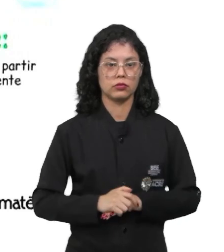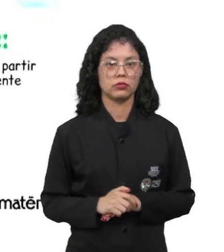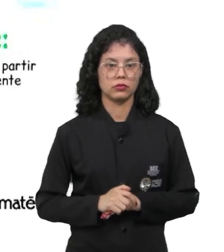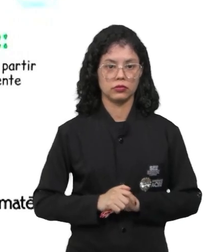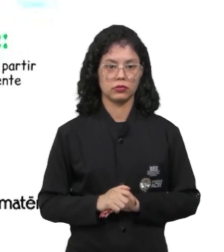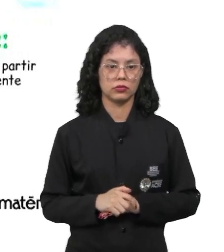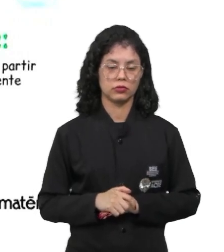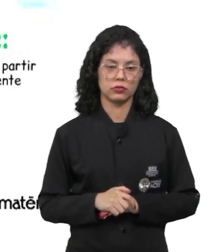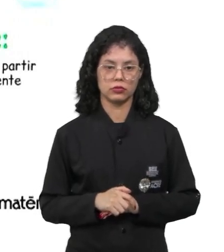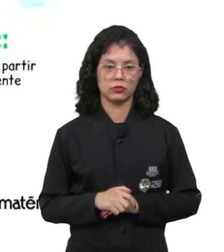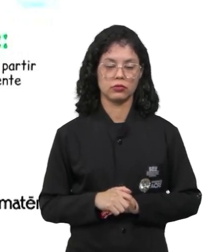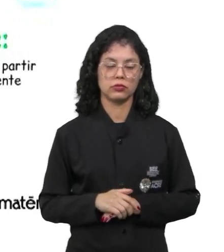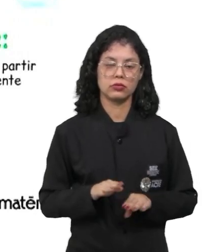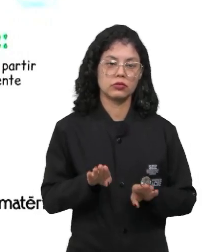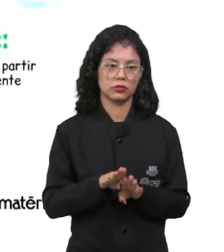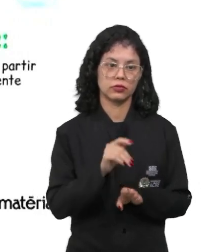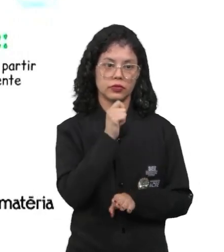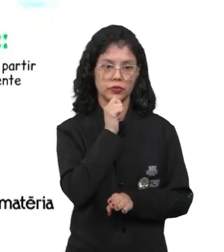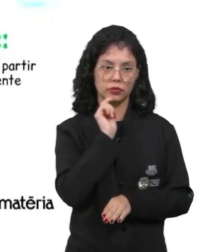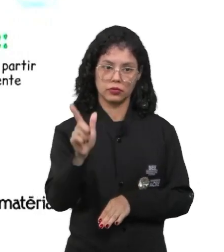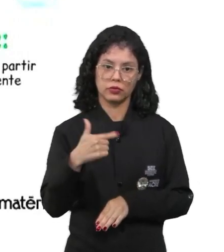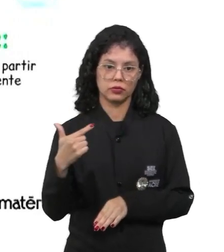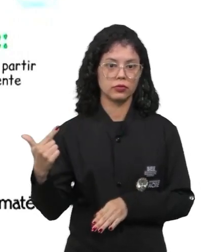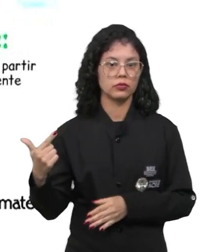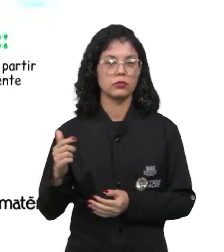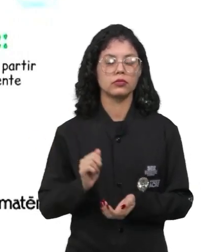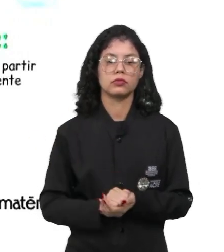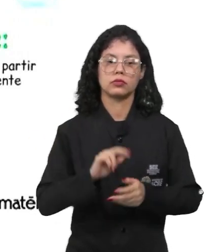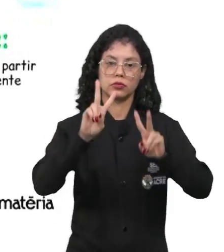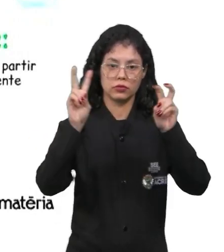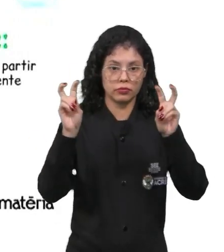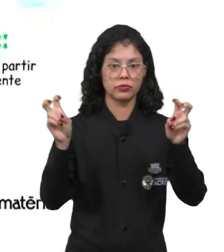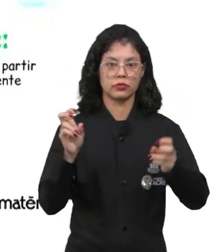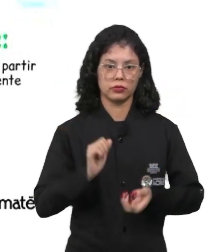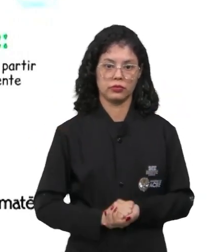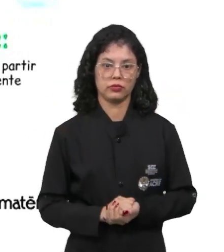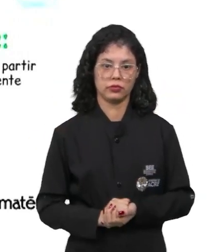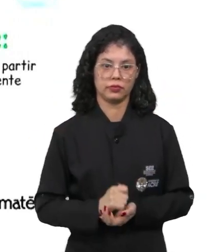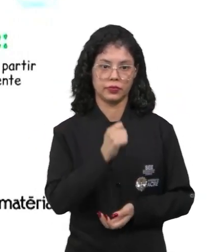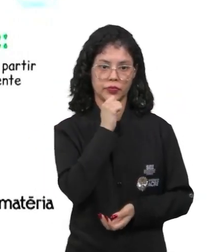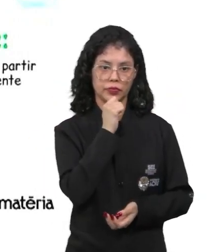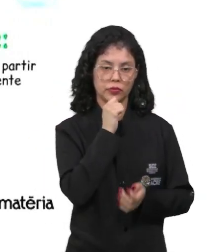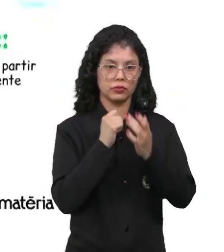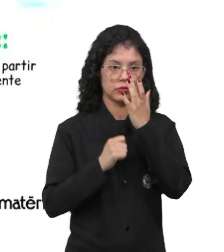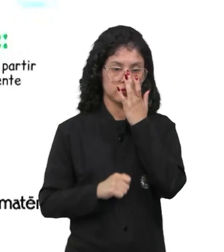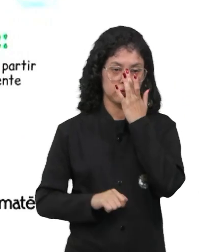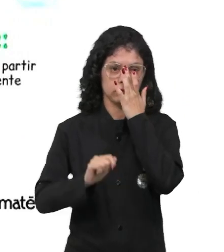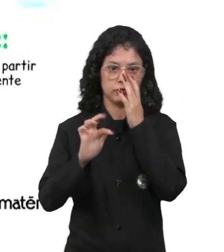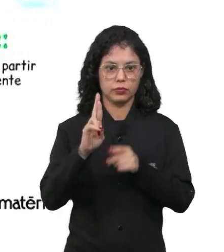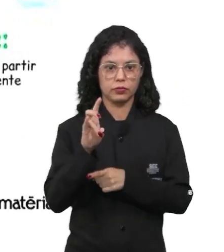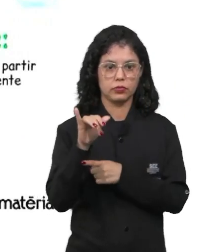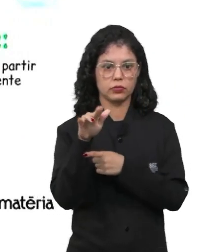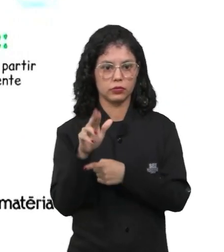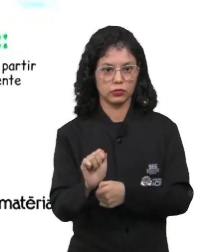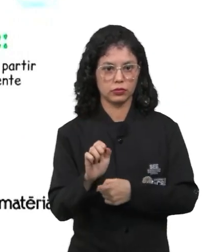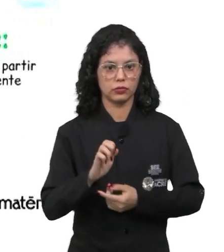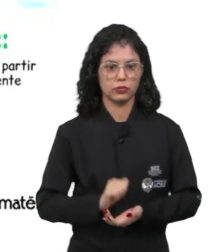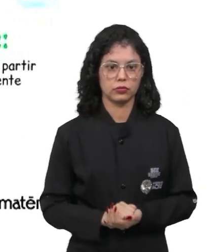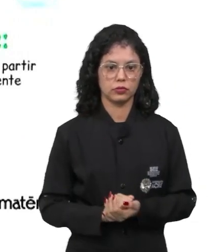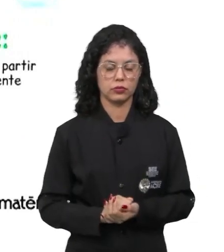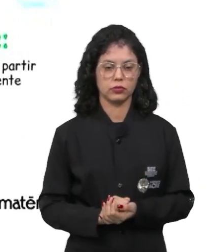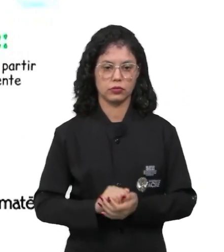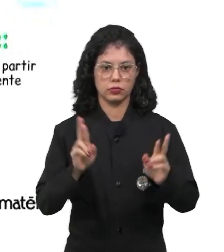creio, e temos outros tipos de teorias. Temos a abiogênese, que é a